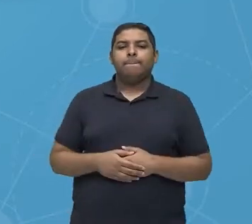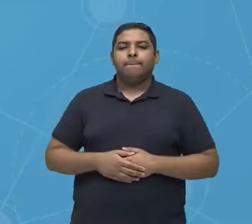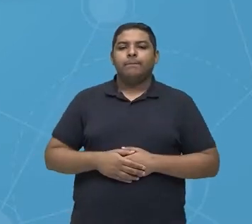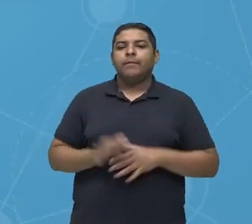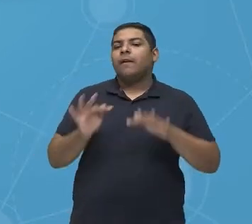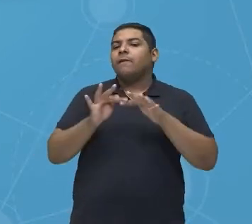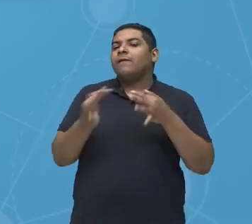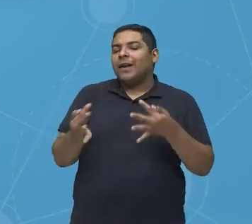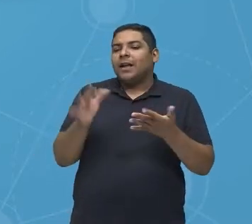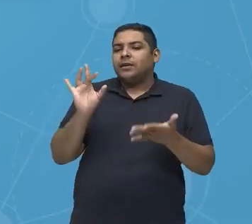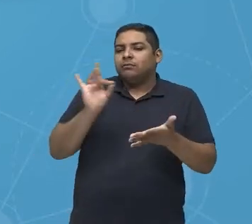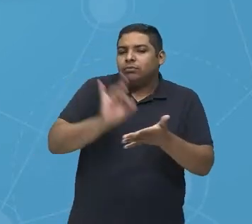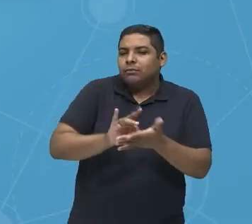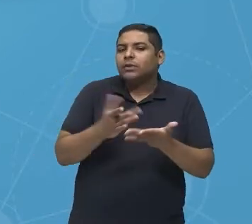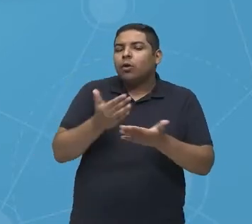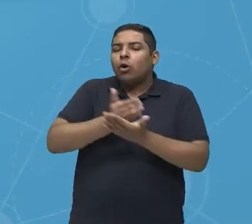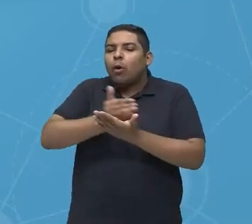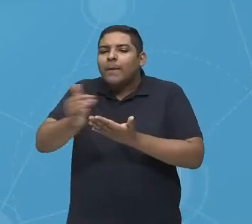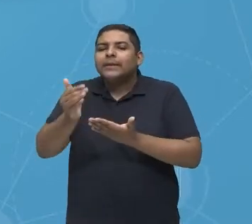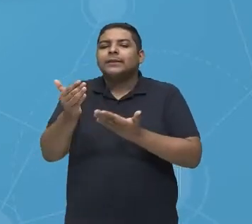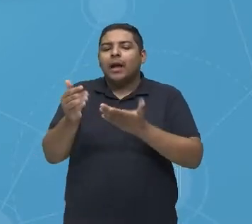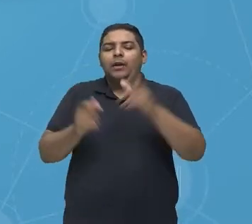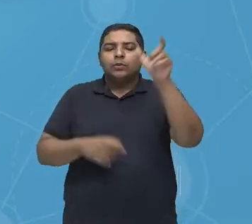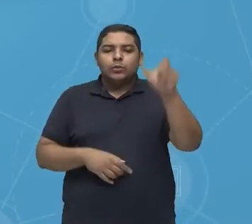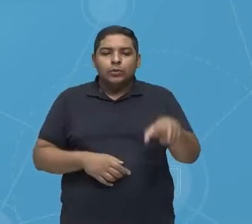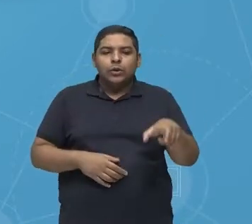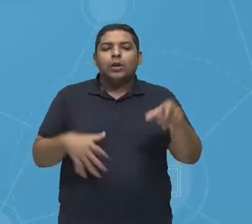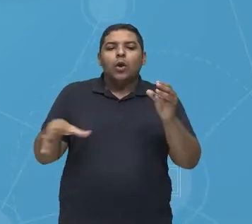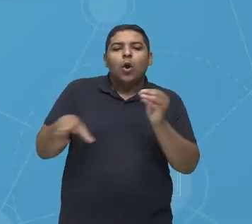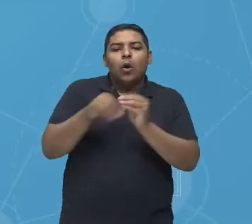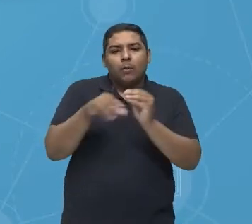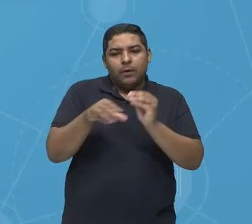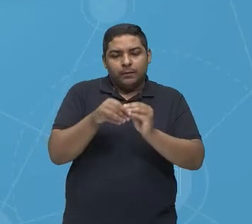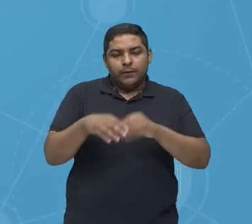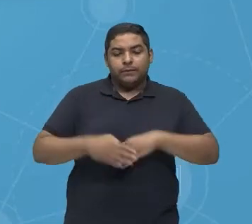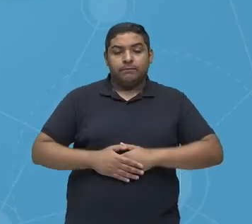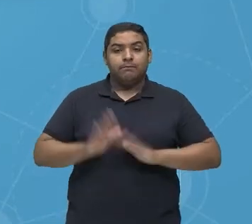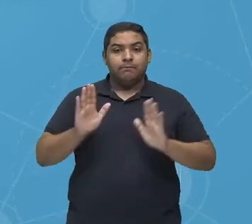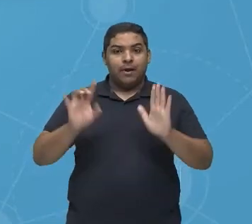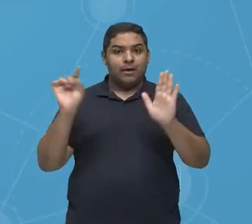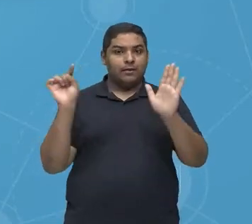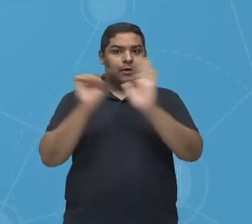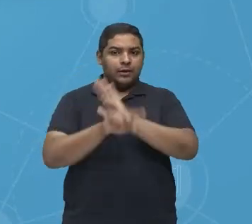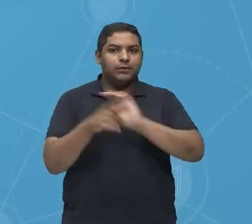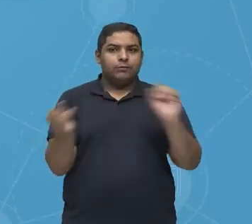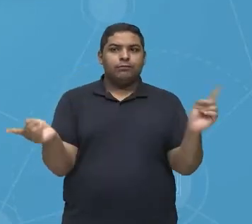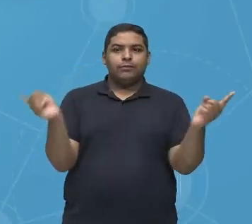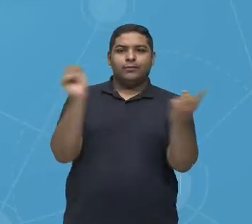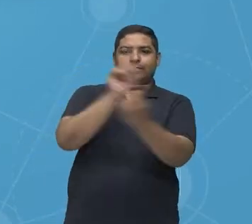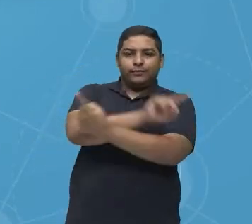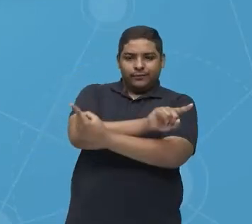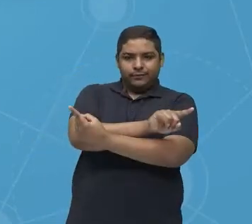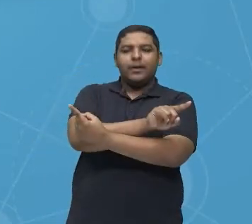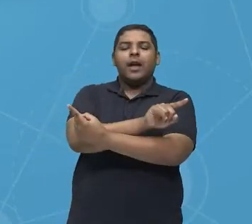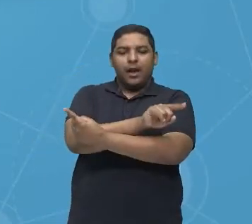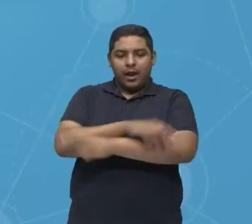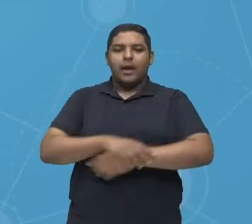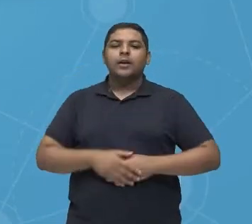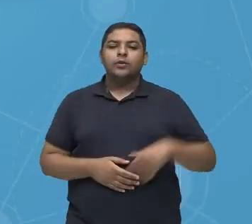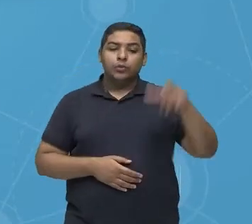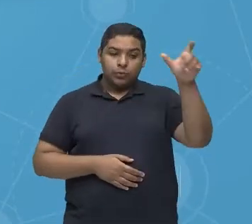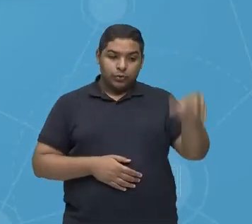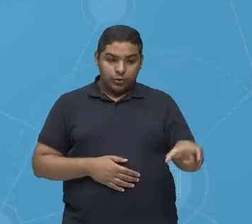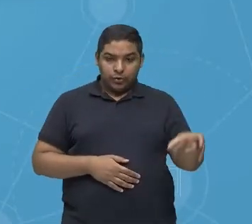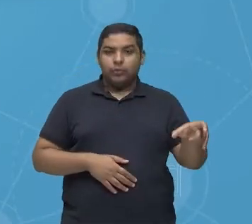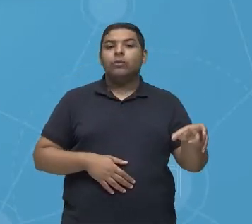iniciar com o sujeito, né, verbo e complemento. Nas frases interrogativas, então, há uma inversão entre sujeito e verbo. É o